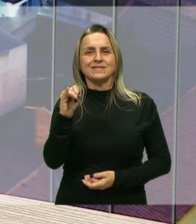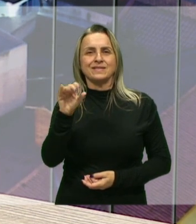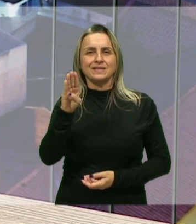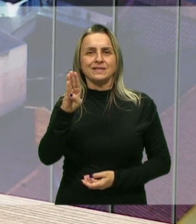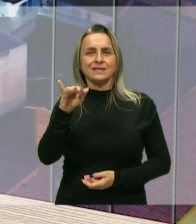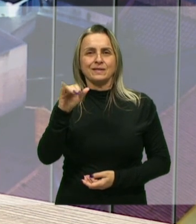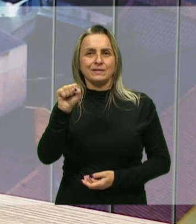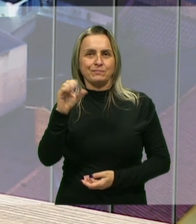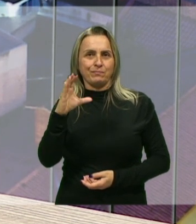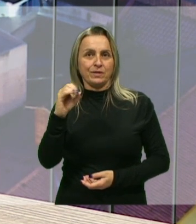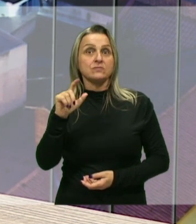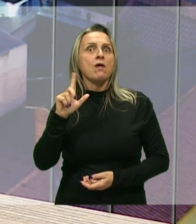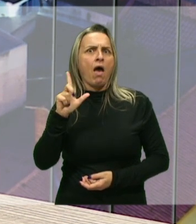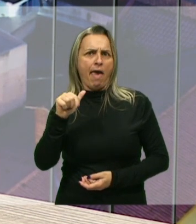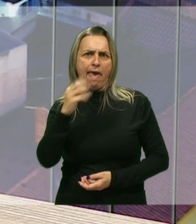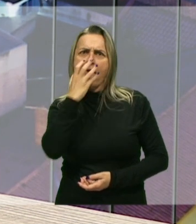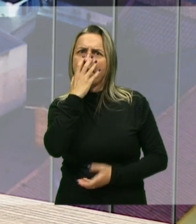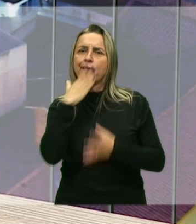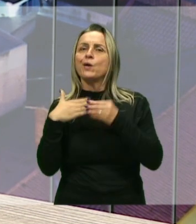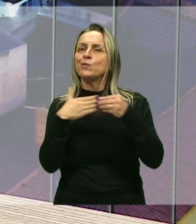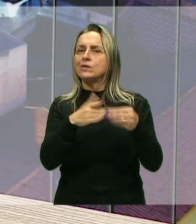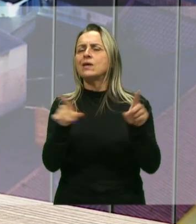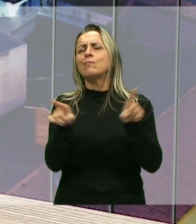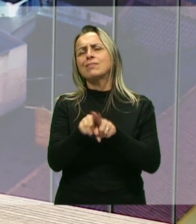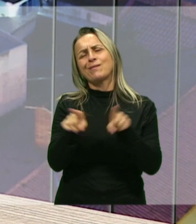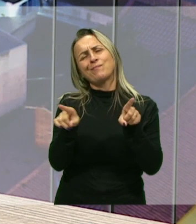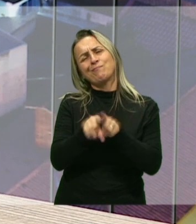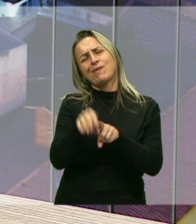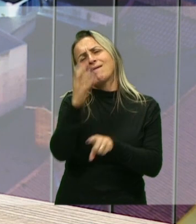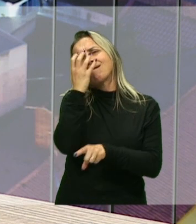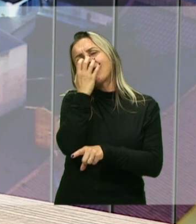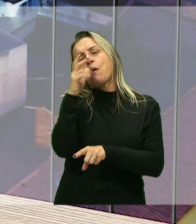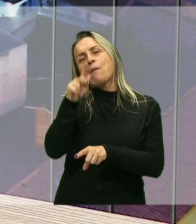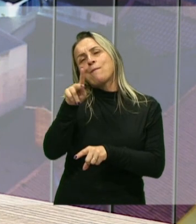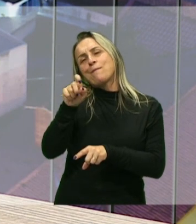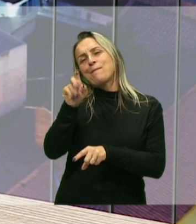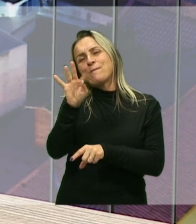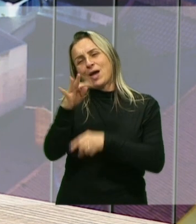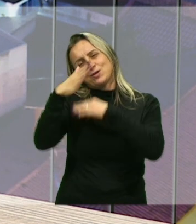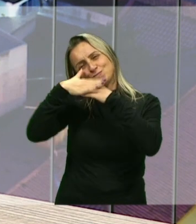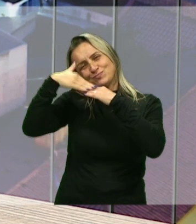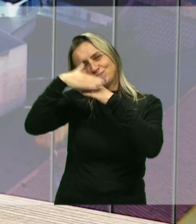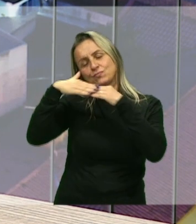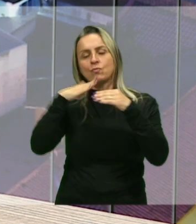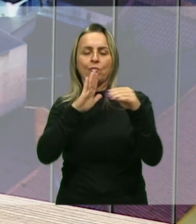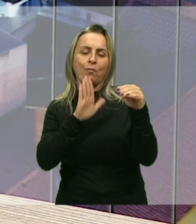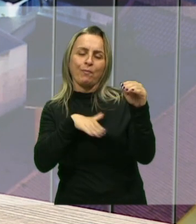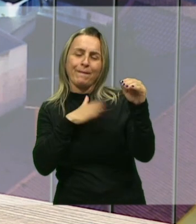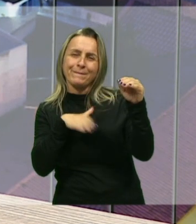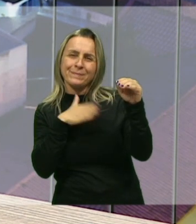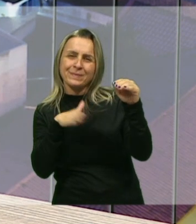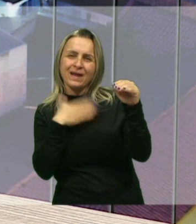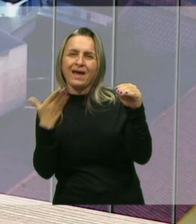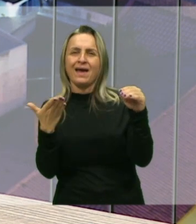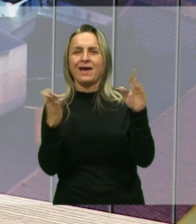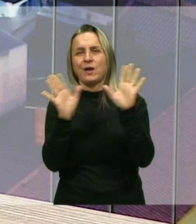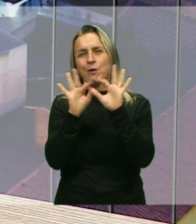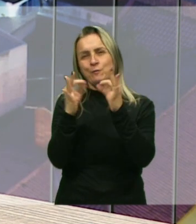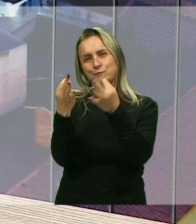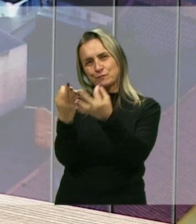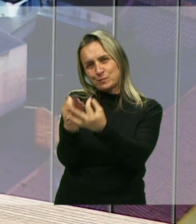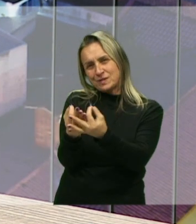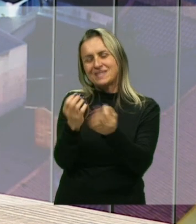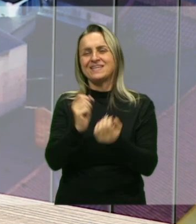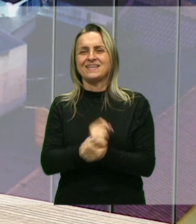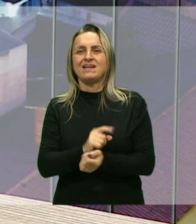ela também tem o lazer dela como cão pet, né? A gente vai na praia, a gente sai entre família. A